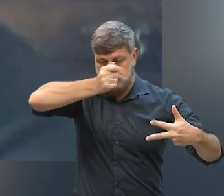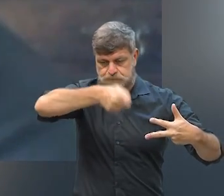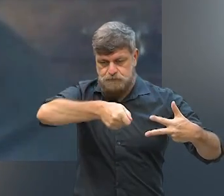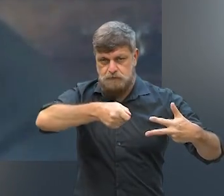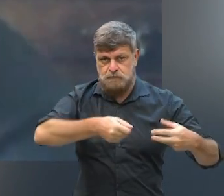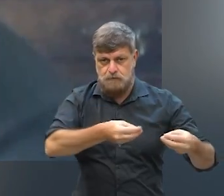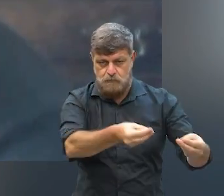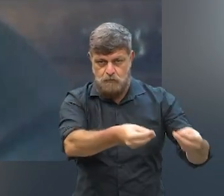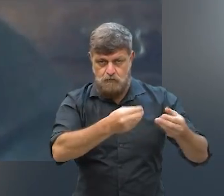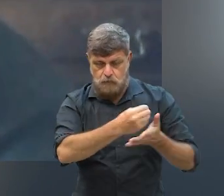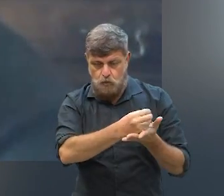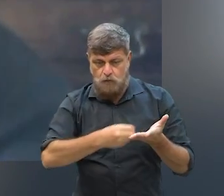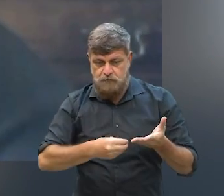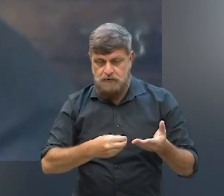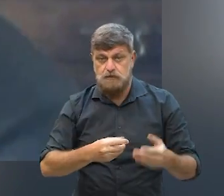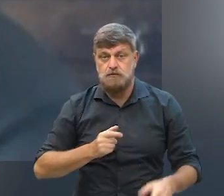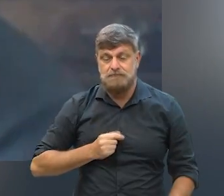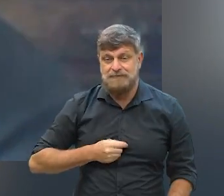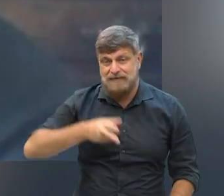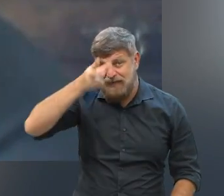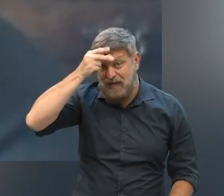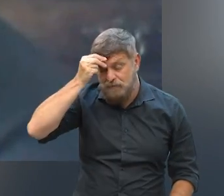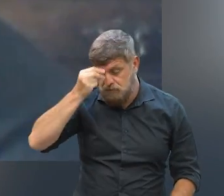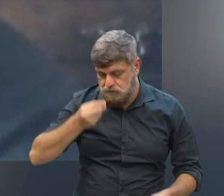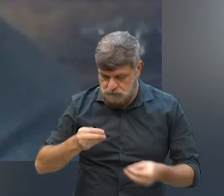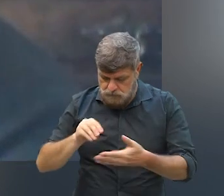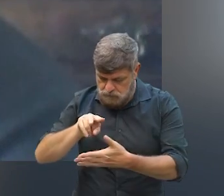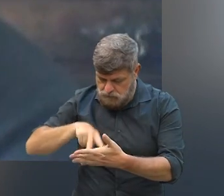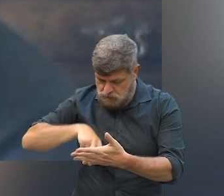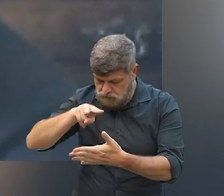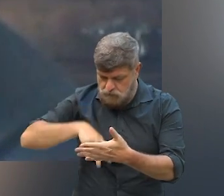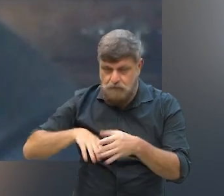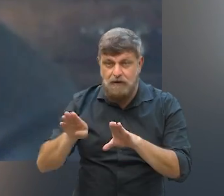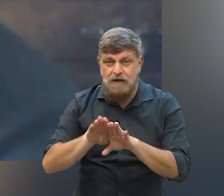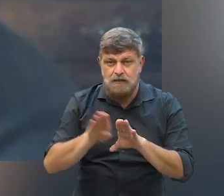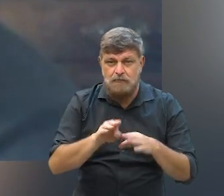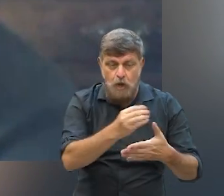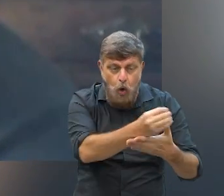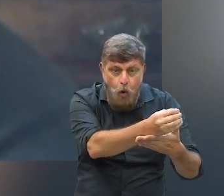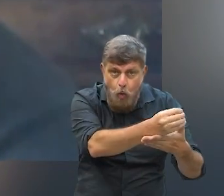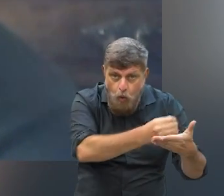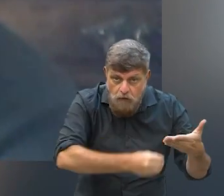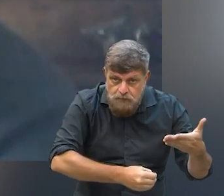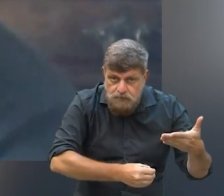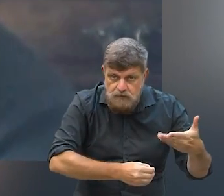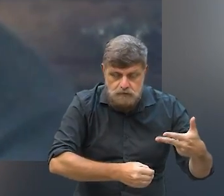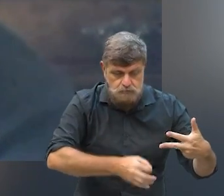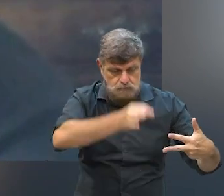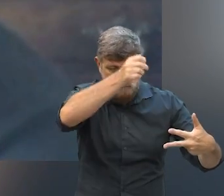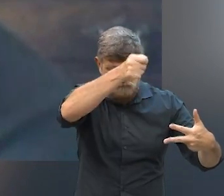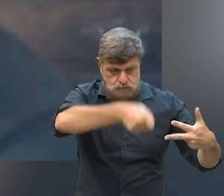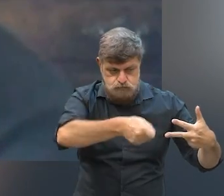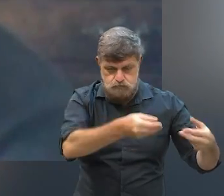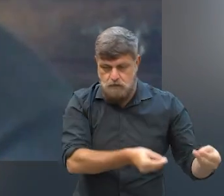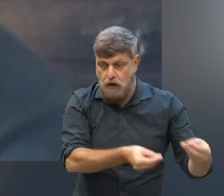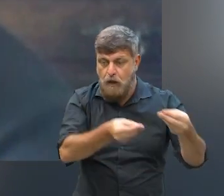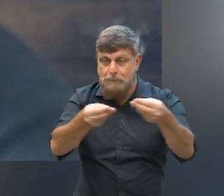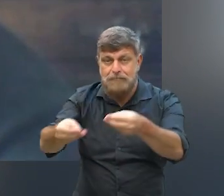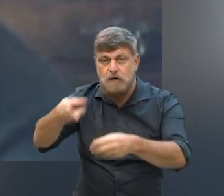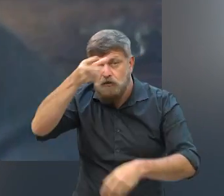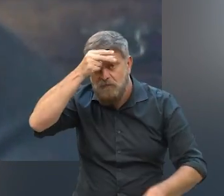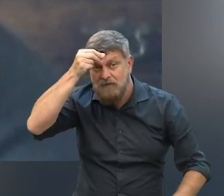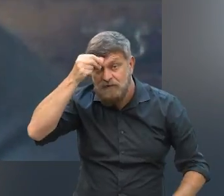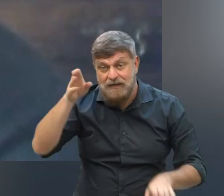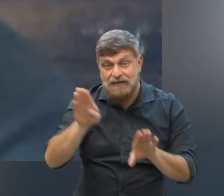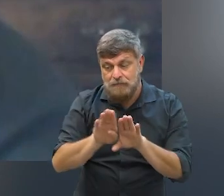enviou um ofício à prefeitura e também enviou o mesmo ofício com algumas questões específicas para